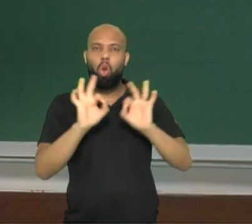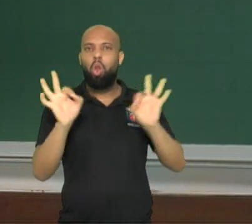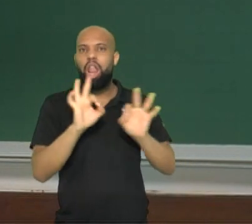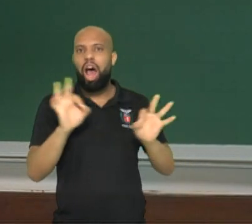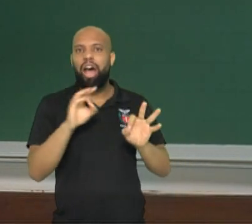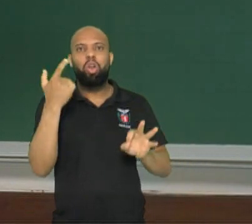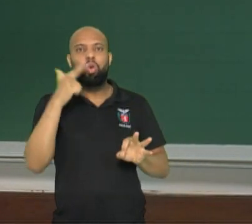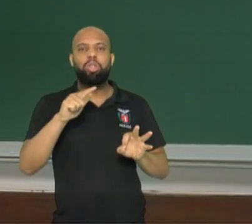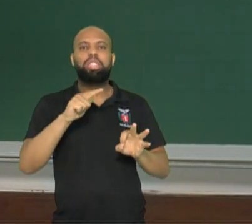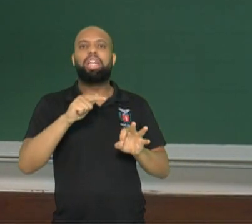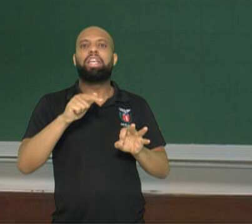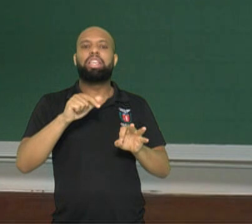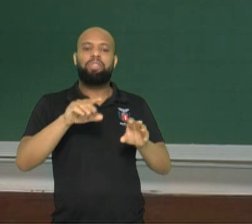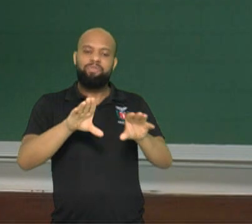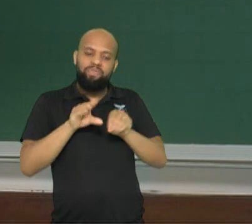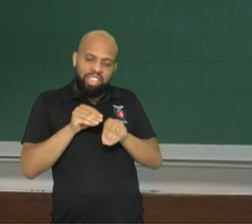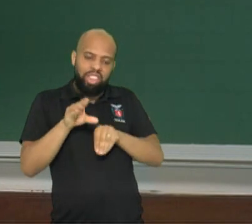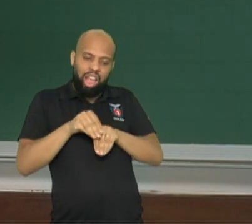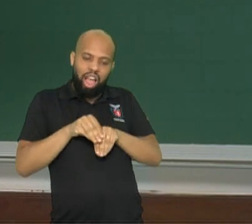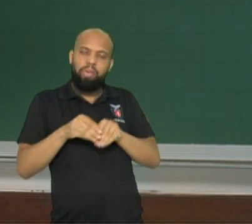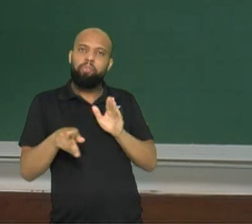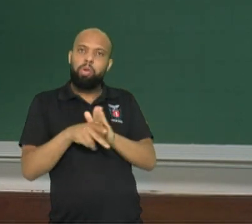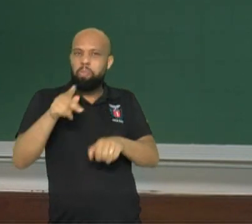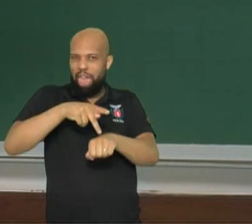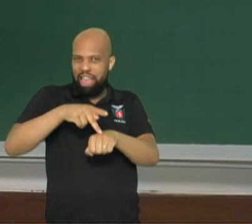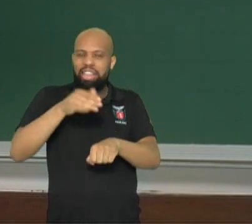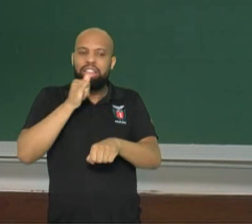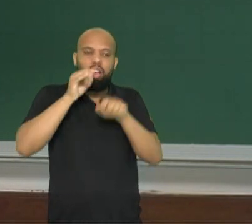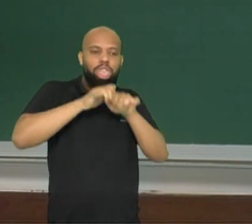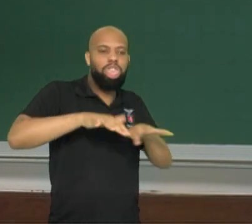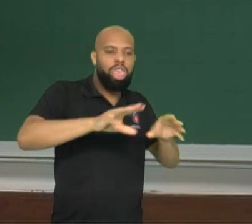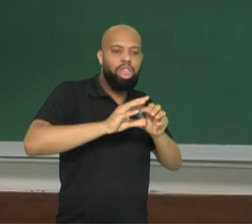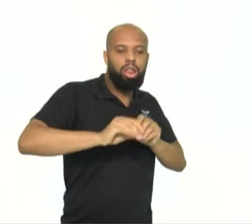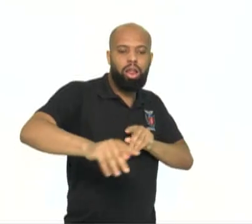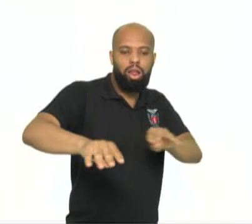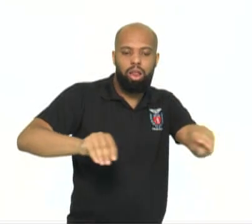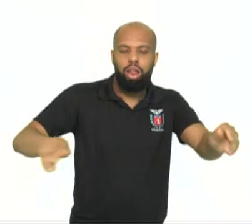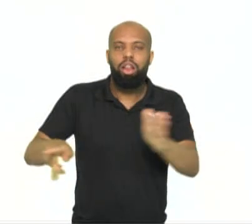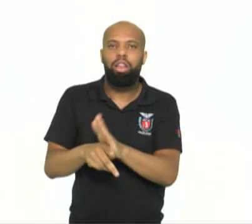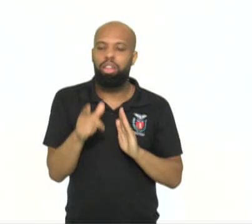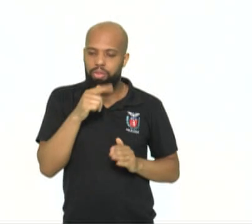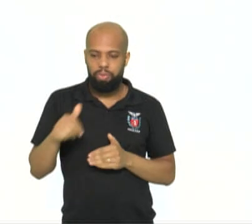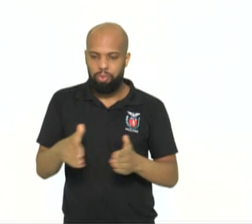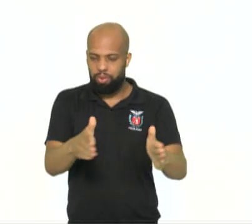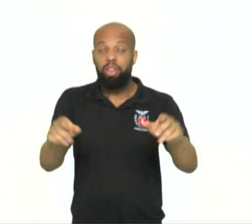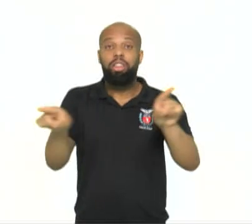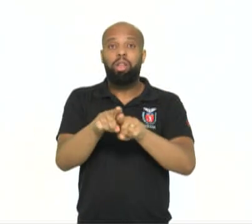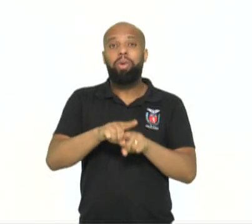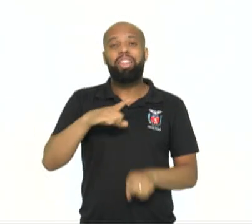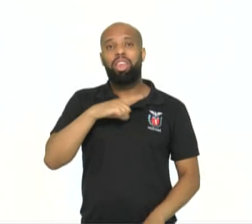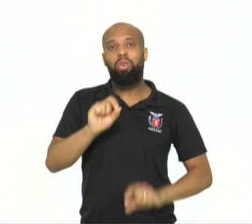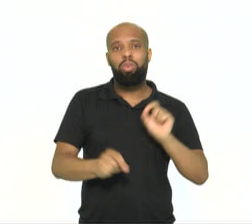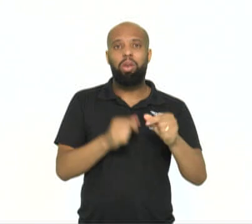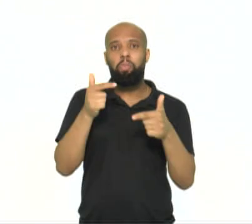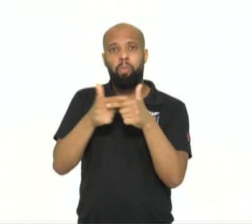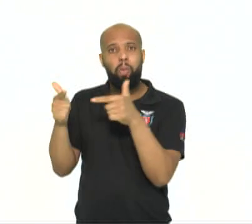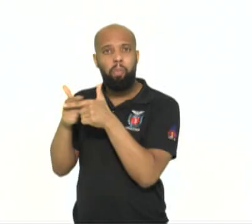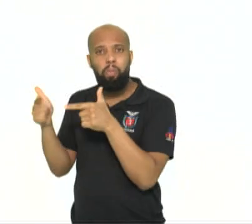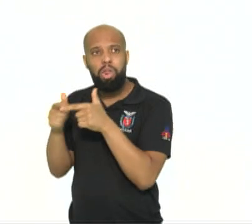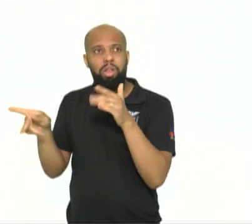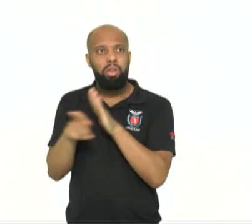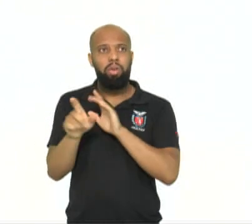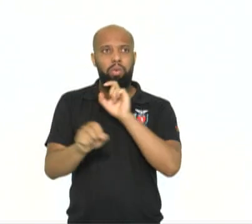levam partículas de solo em maior quantidade para os rios, causando o processo de assoreamento. E ainda aumenta também as chances do processo